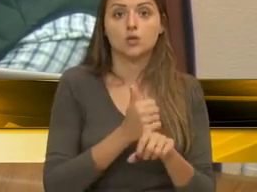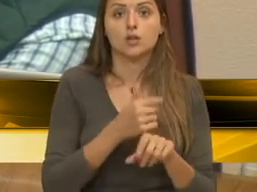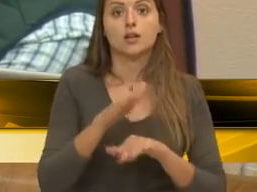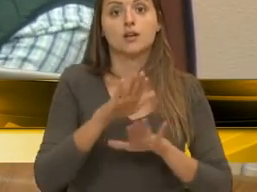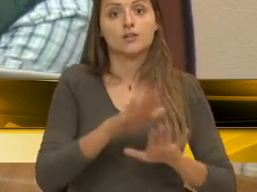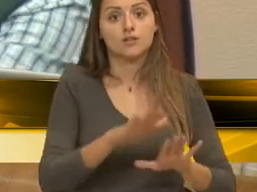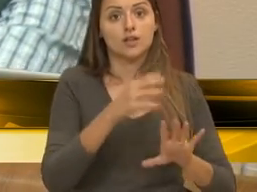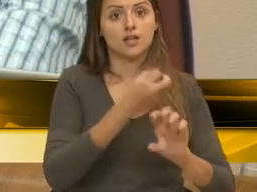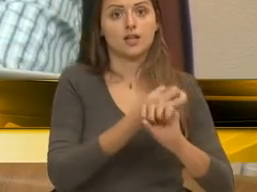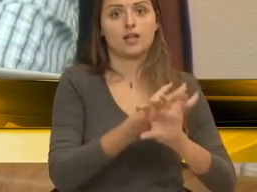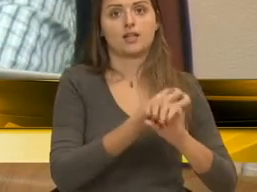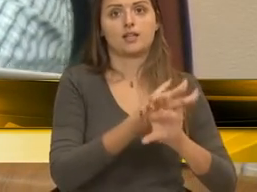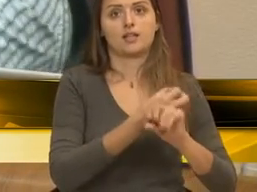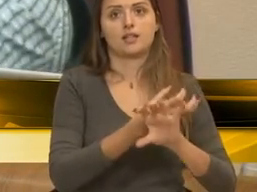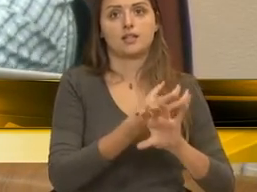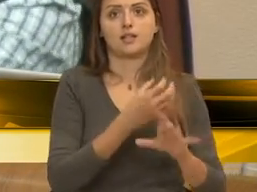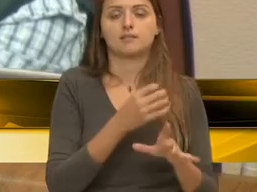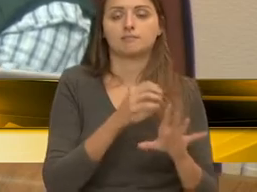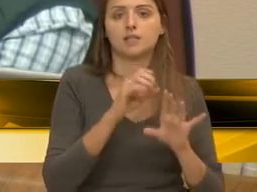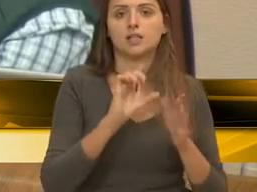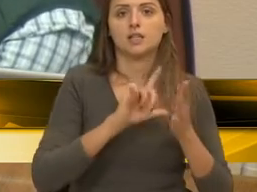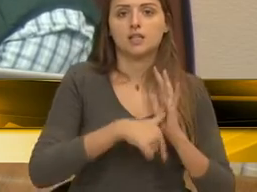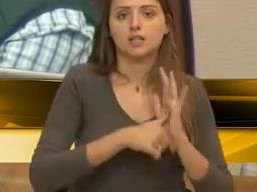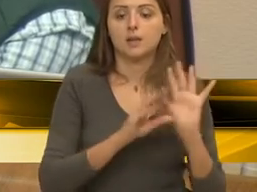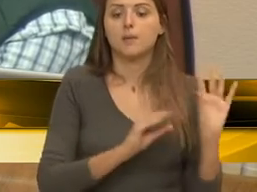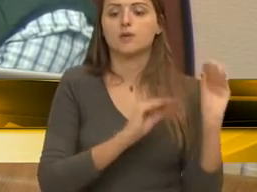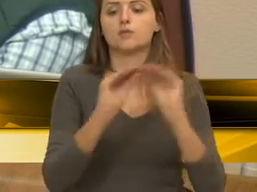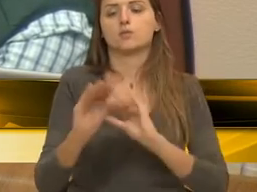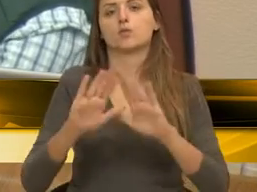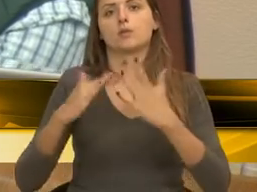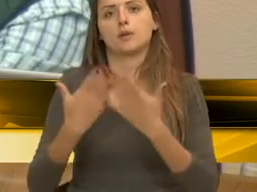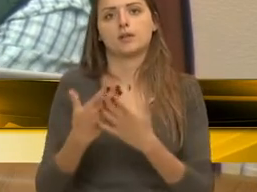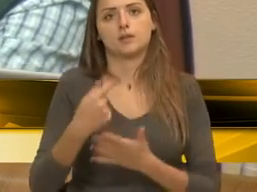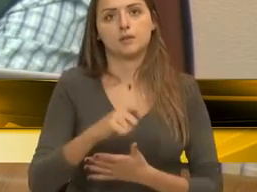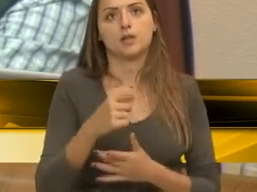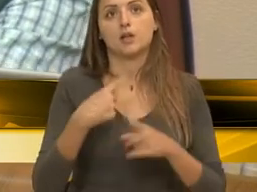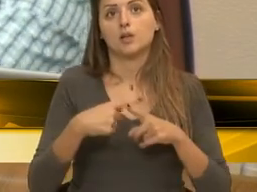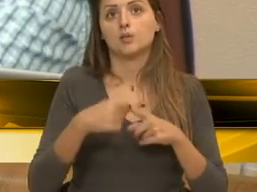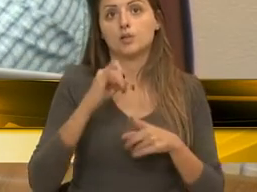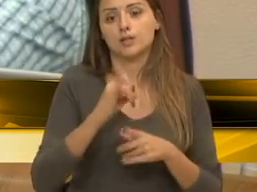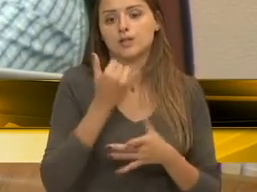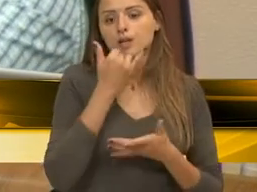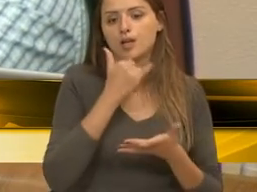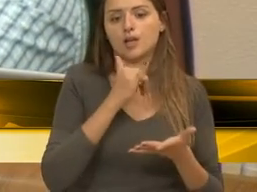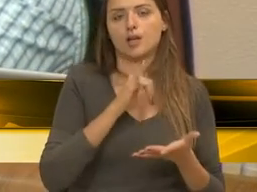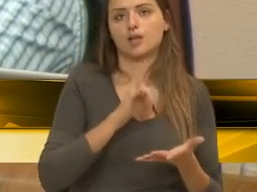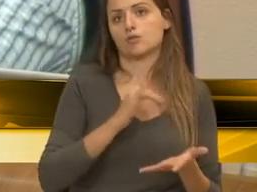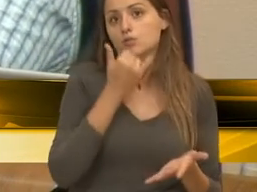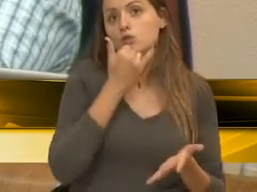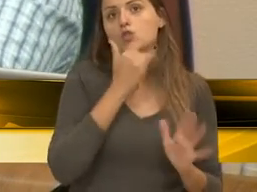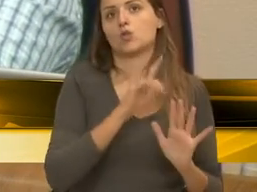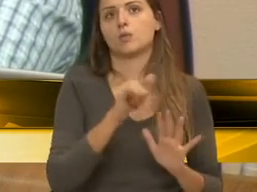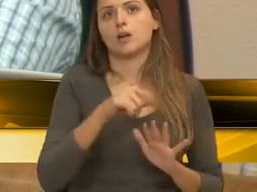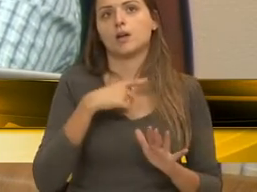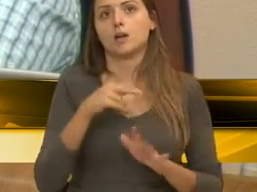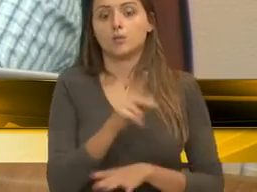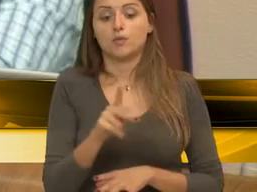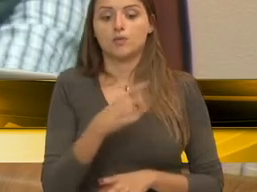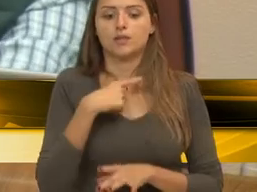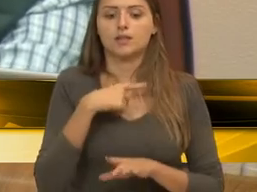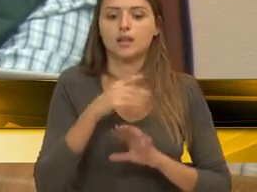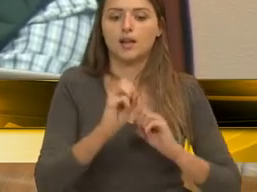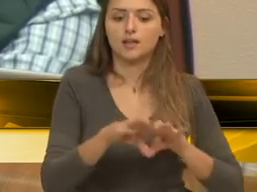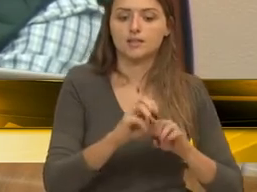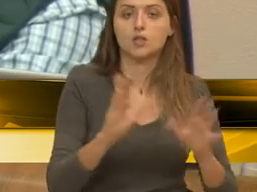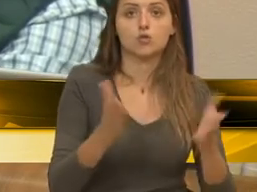por um tempo, dá a formação para a rede e depois reloca onde quer. Porque se a desculpa for essa, dá para pegar esses professores que têm a formação, dá